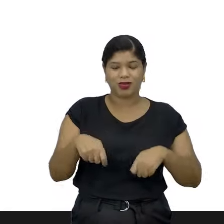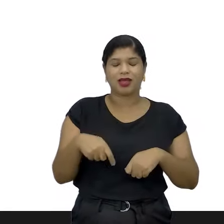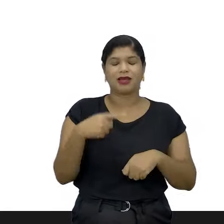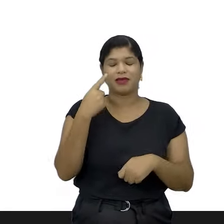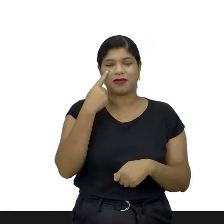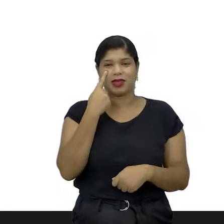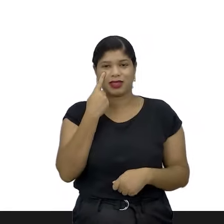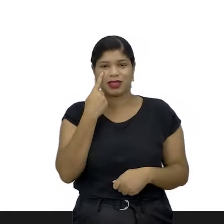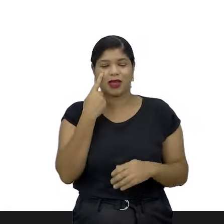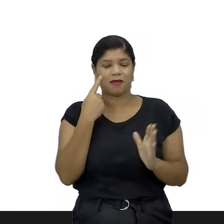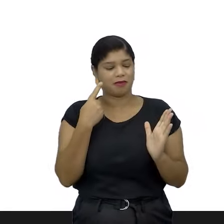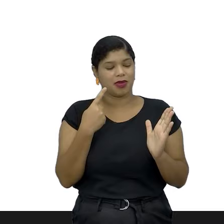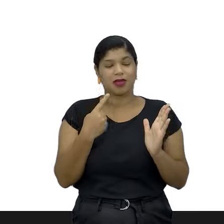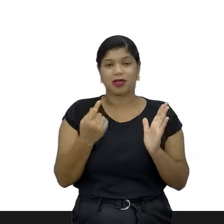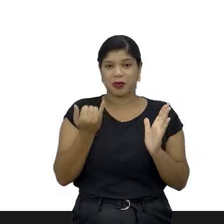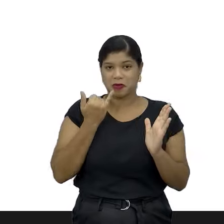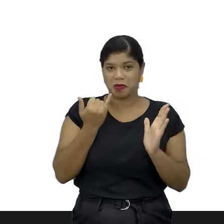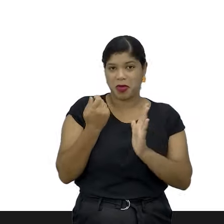e registraram.